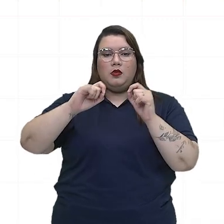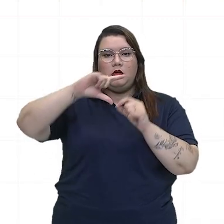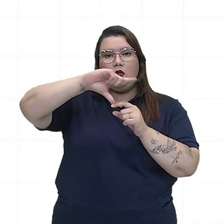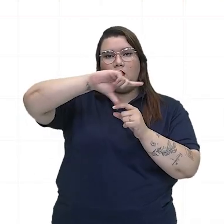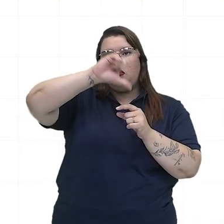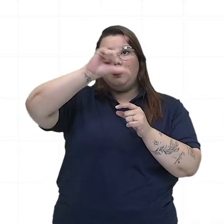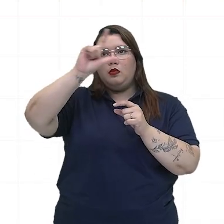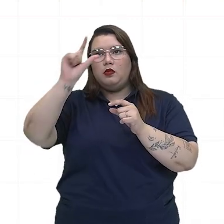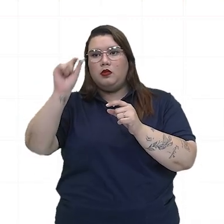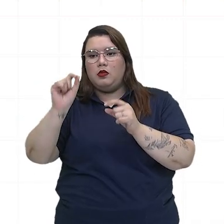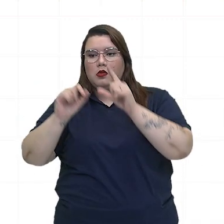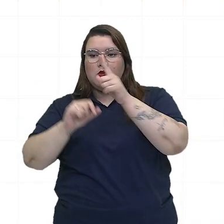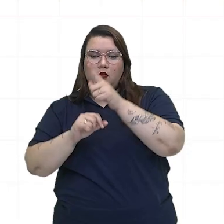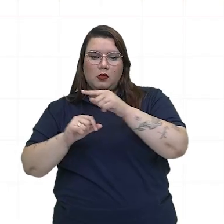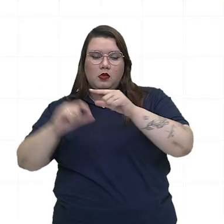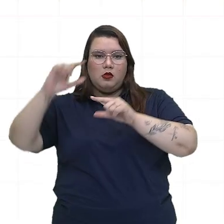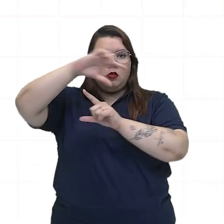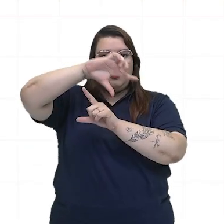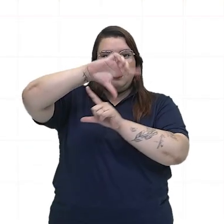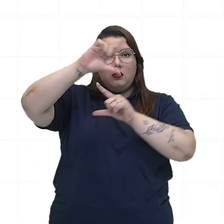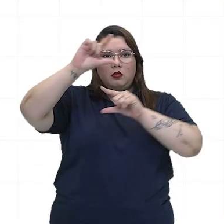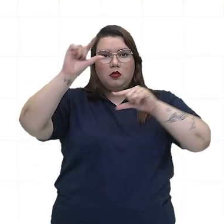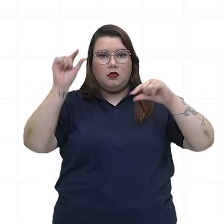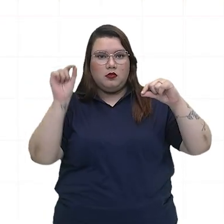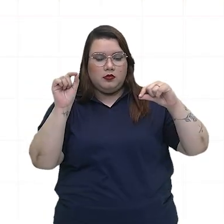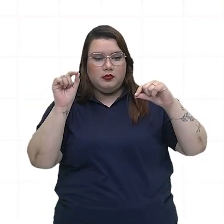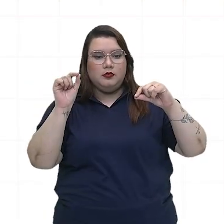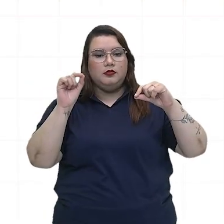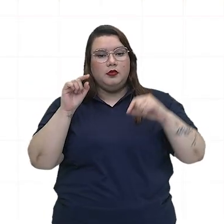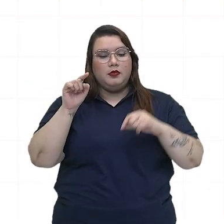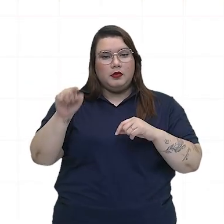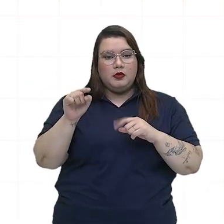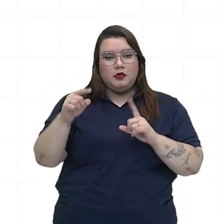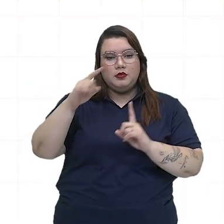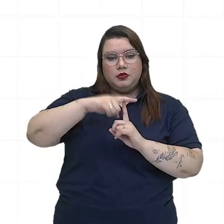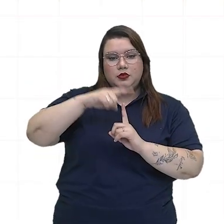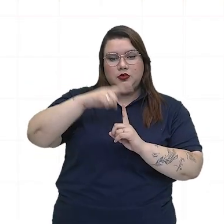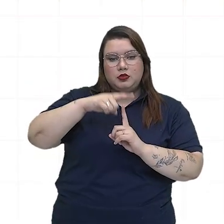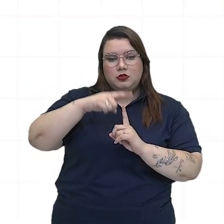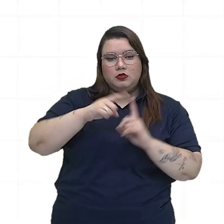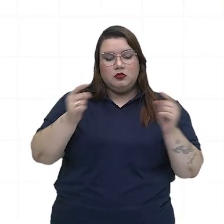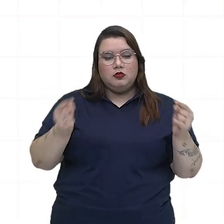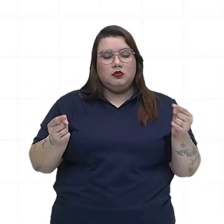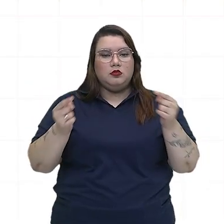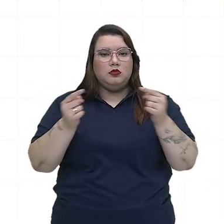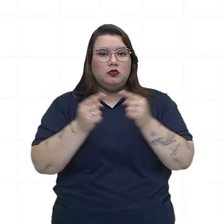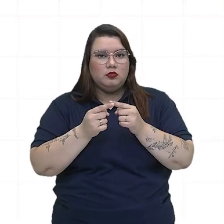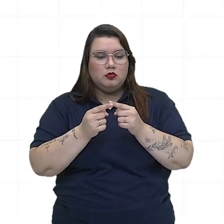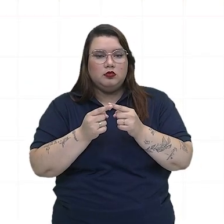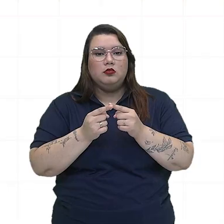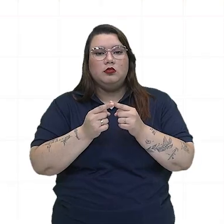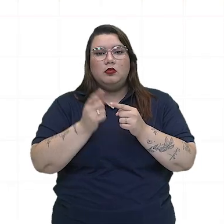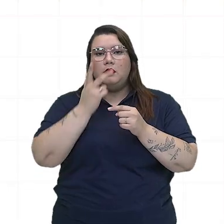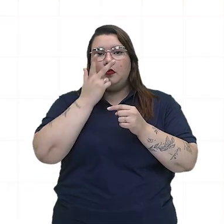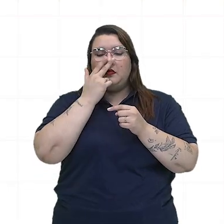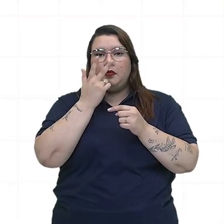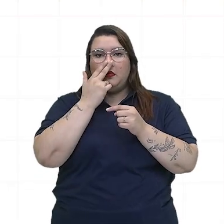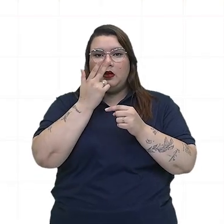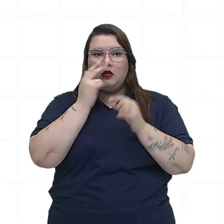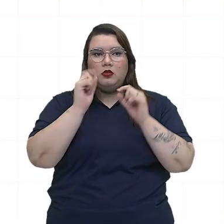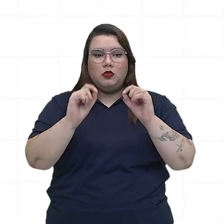a partir de um núcleo central. Uma galáxia espiral, ela tem um formato de um